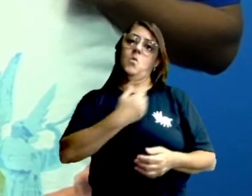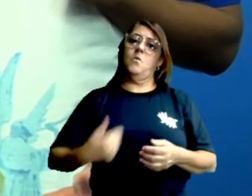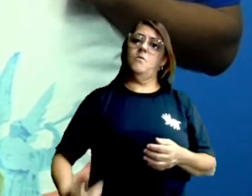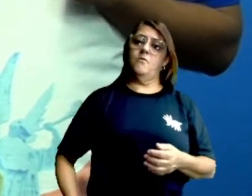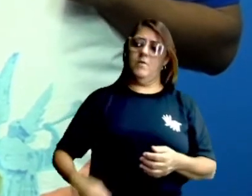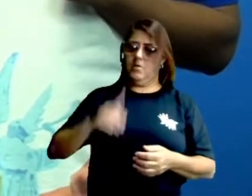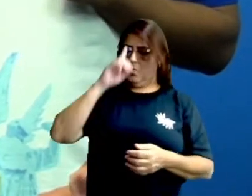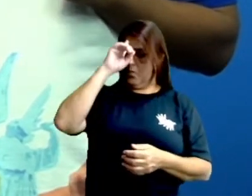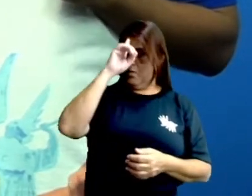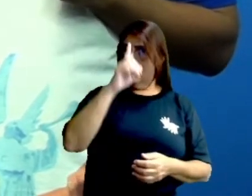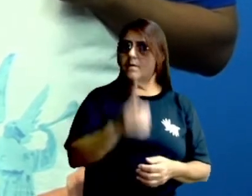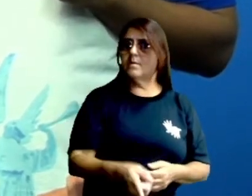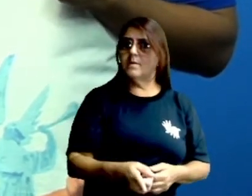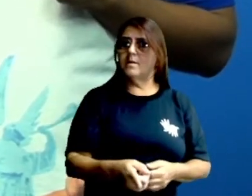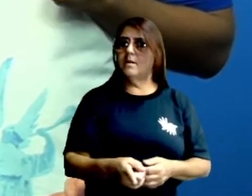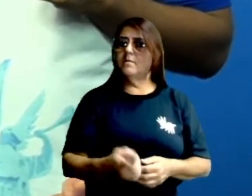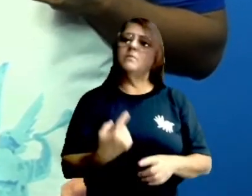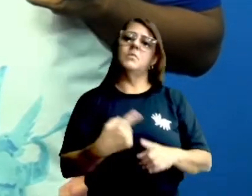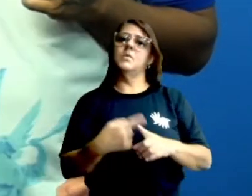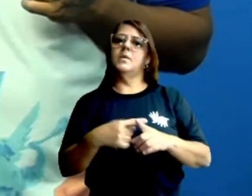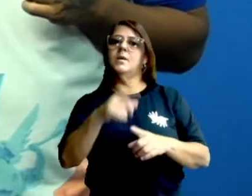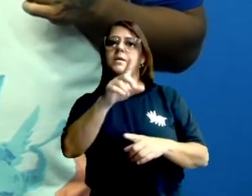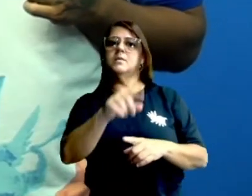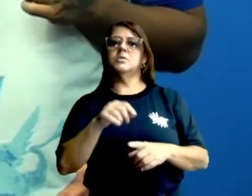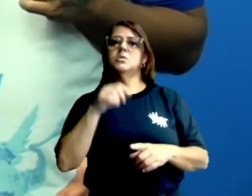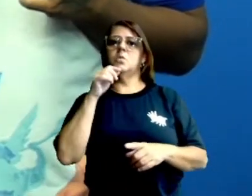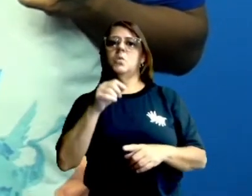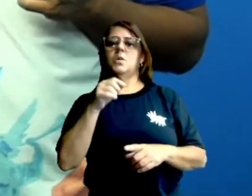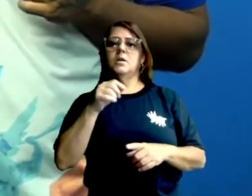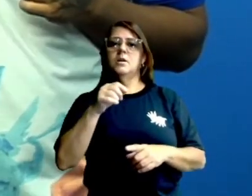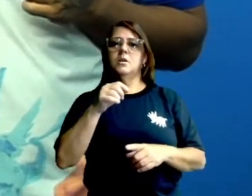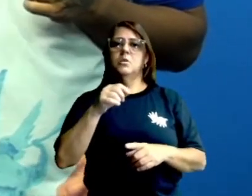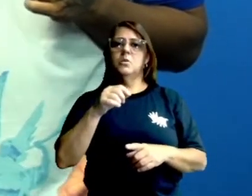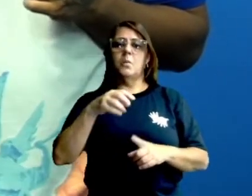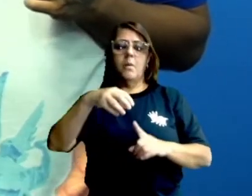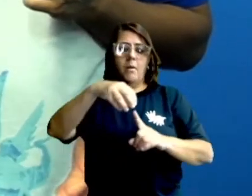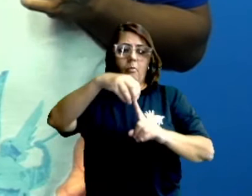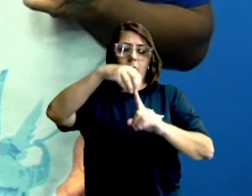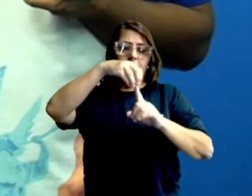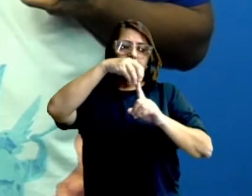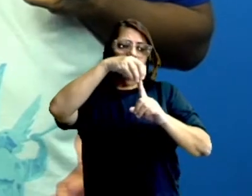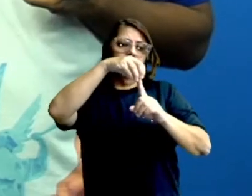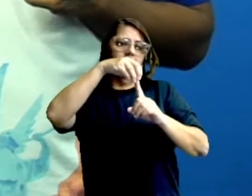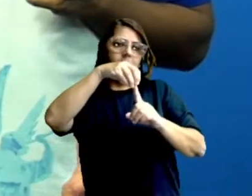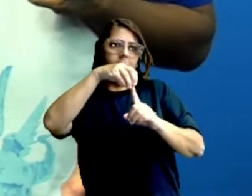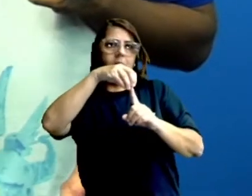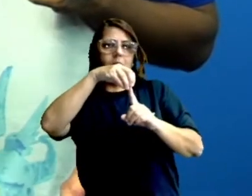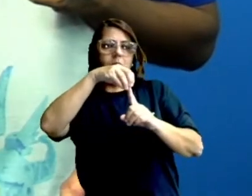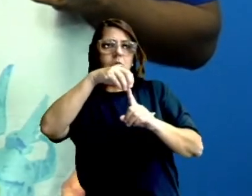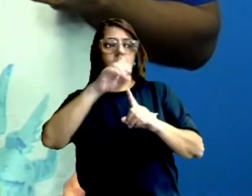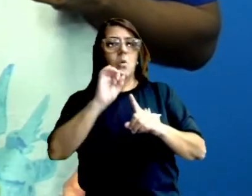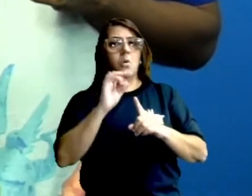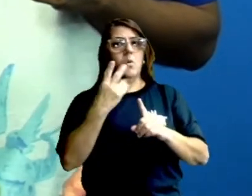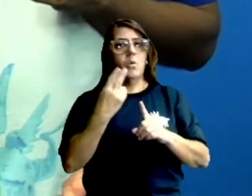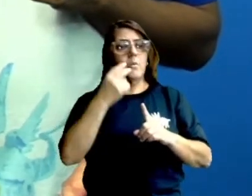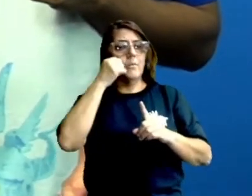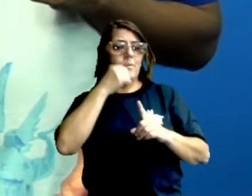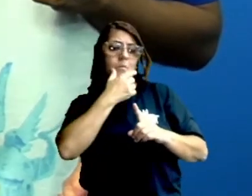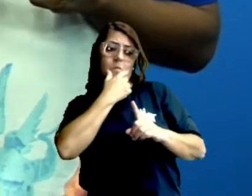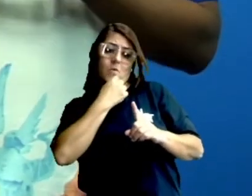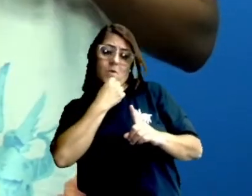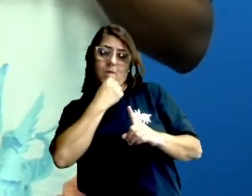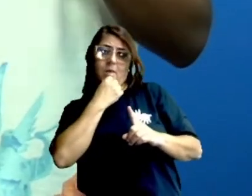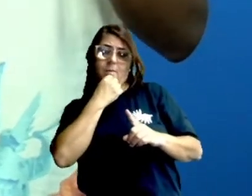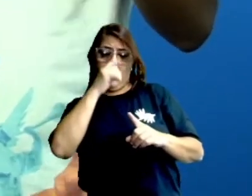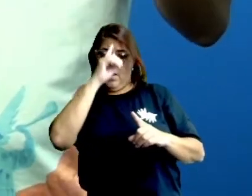ele governava porque ele era escolhido por um deus ou por uma deusa, tá? Para poder governar aquela